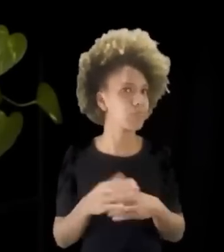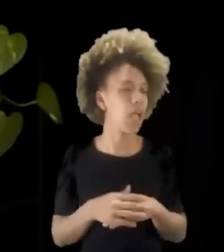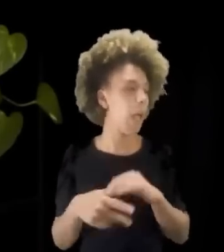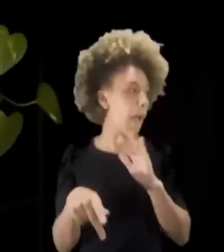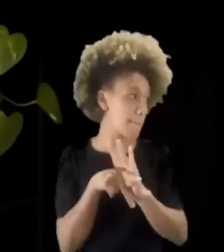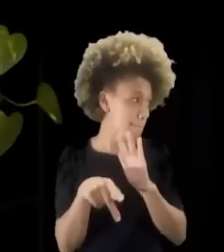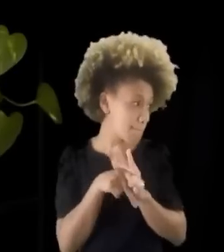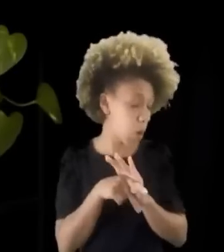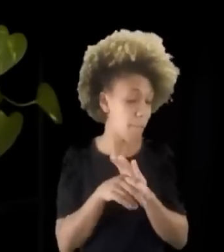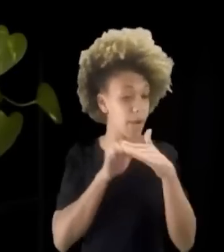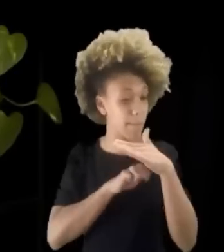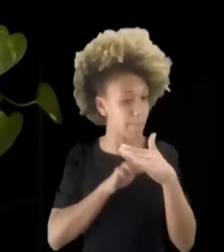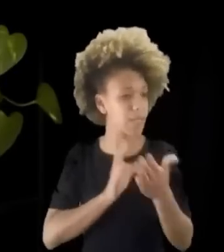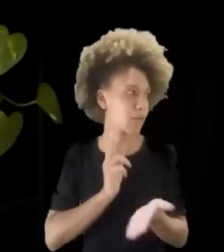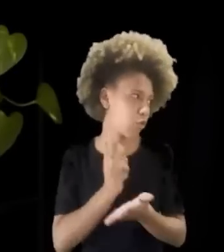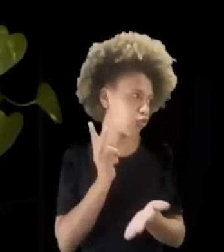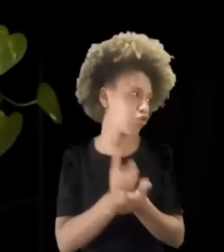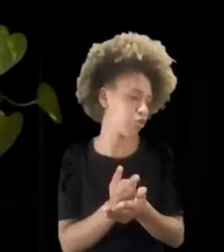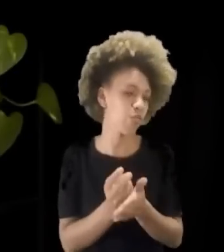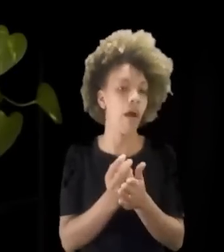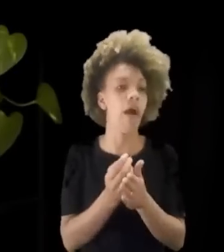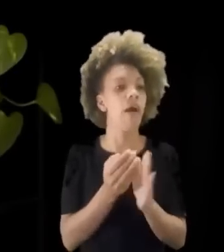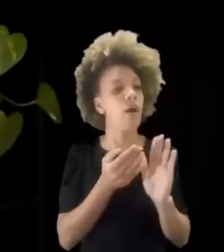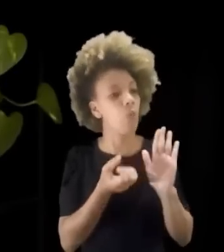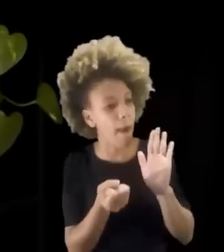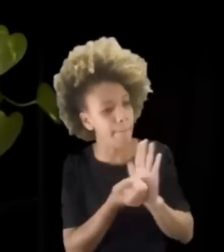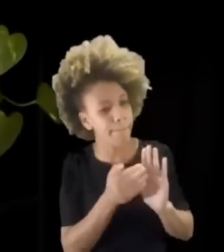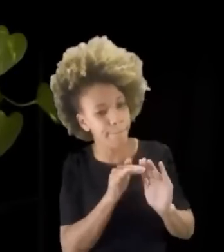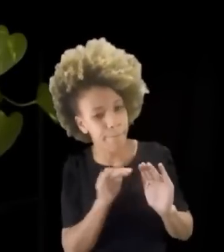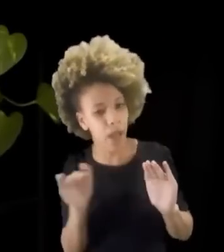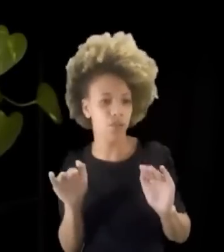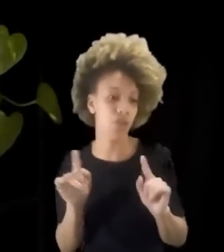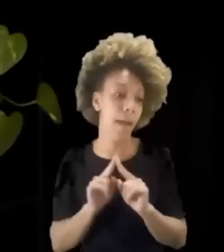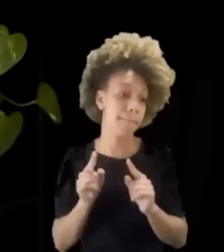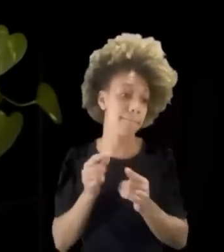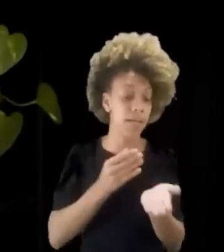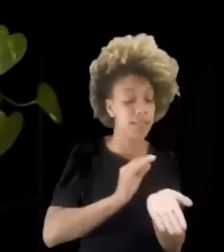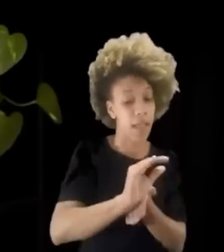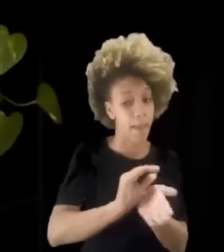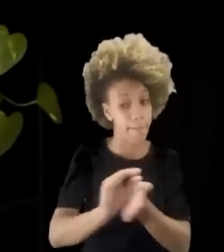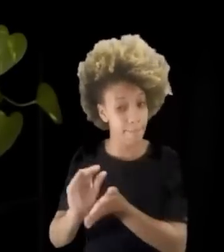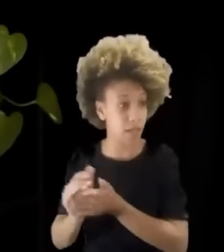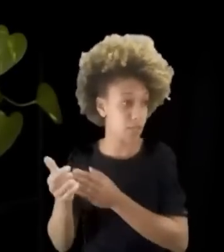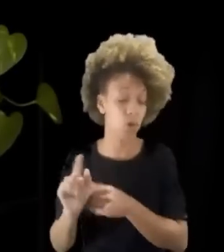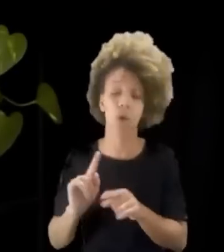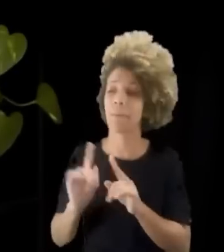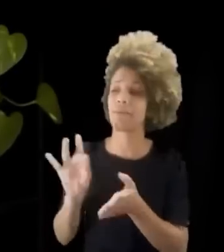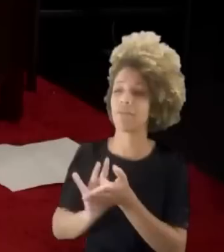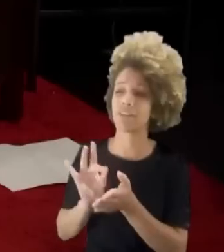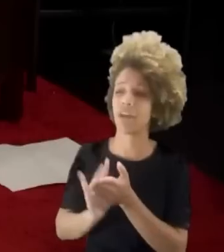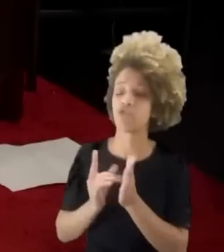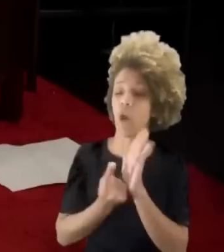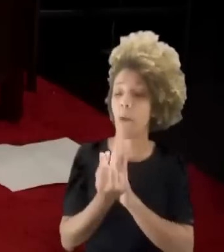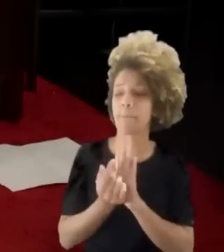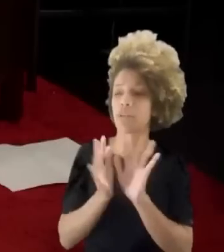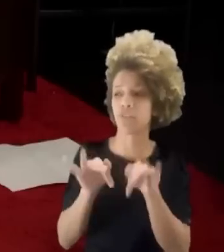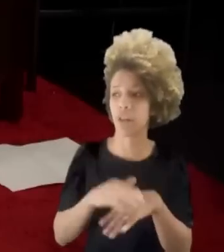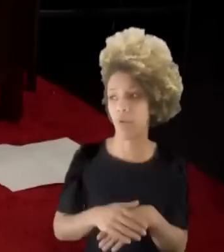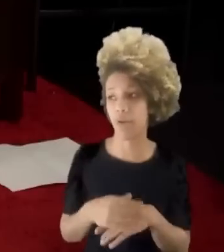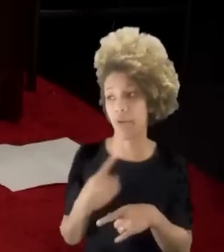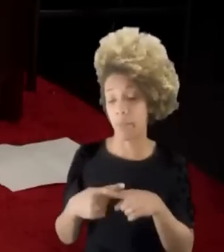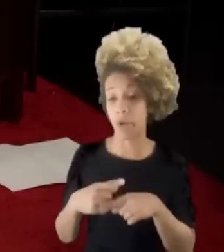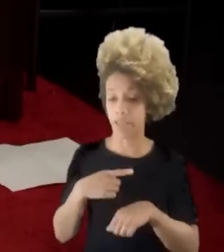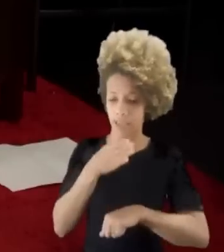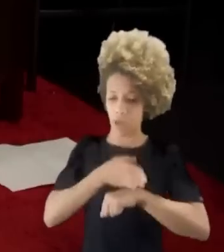é que o o próprio a própria empresa continua com a mesma margem e colocou o imposto é isso a verdade que o que eu aumenta o preço